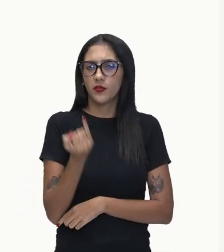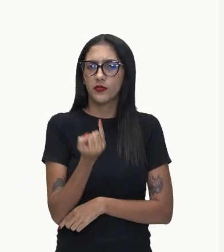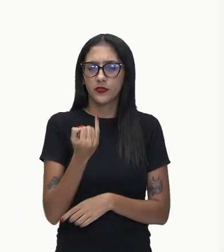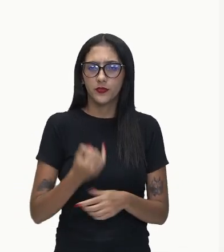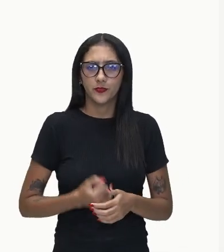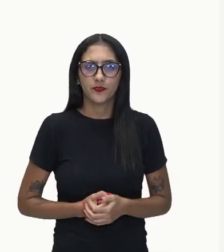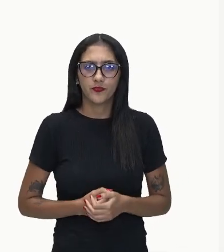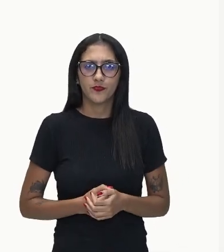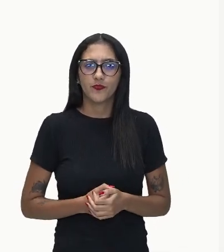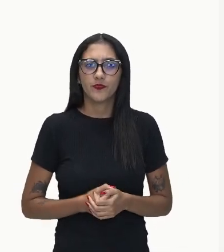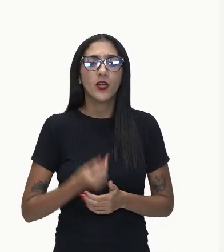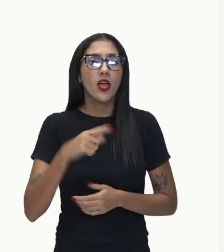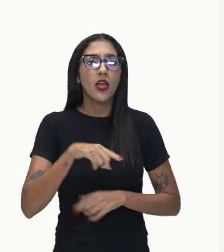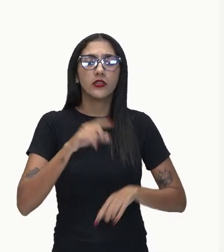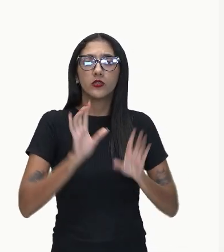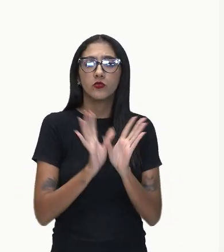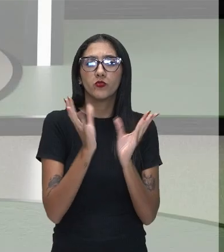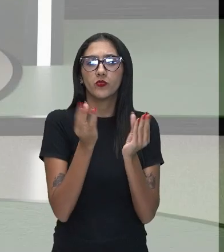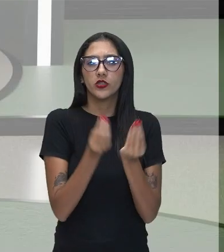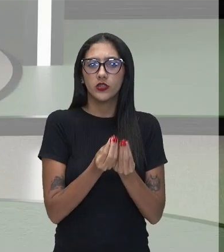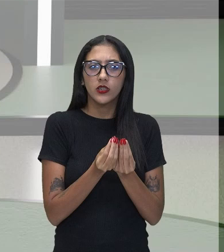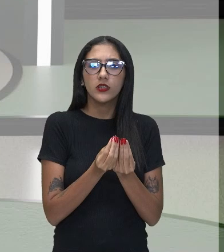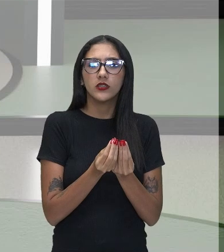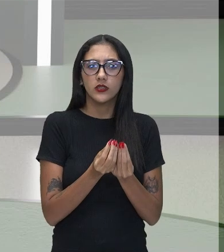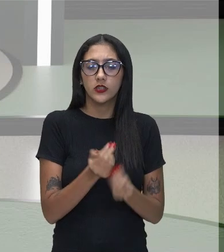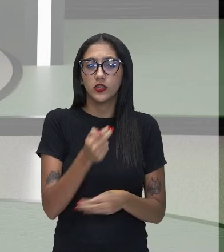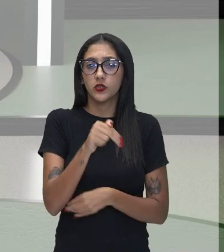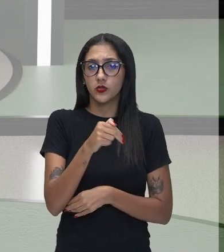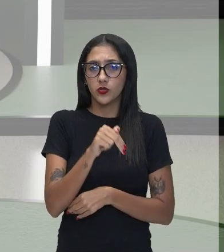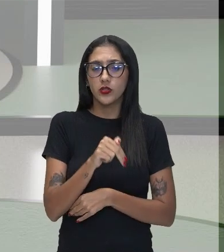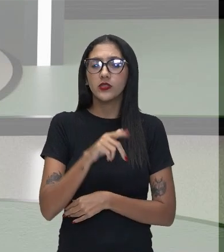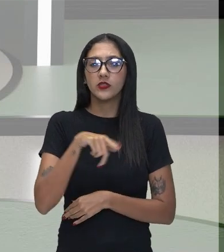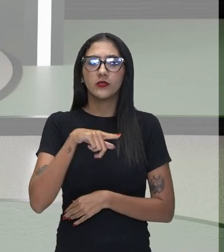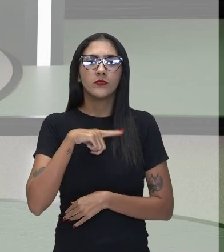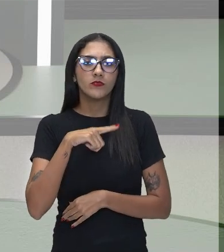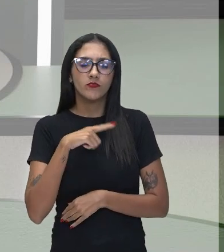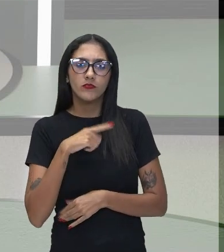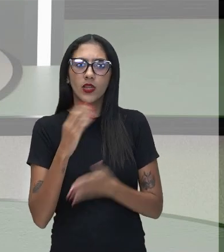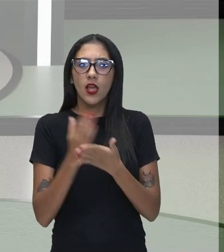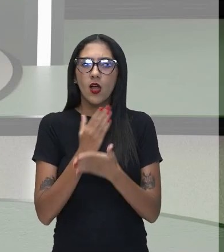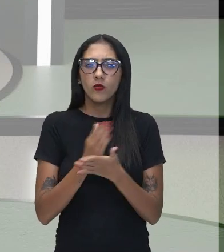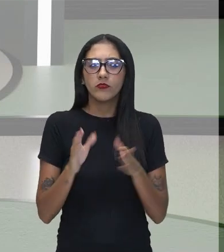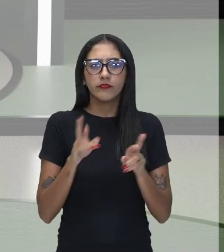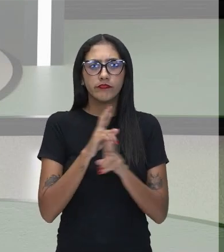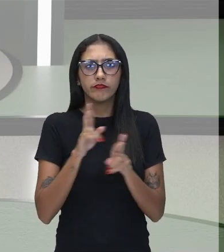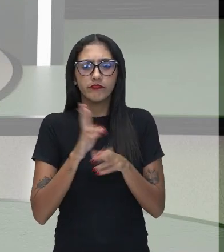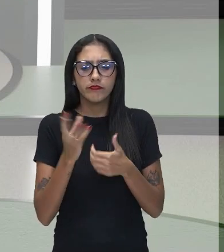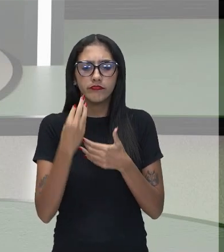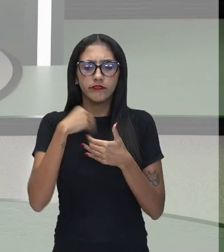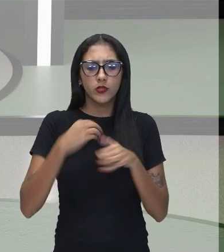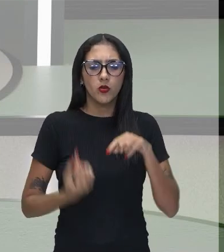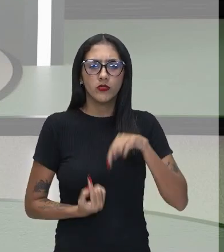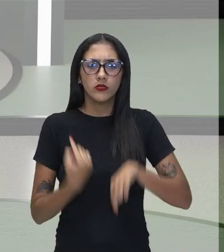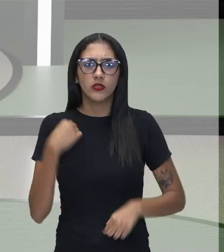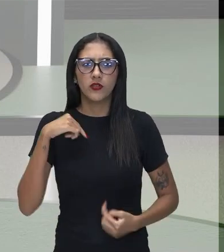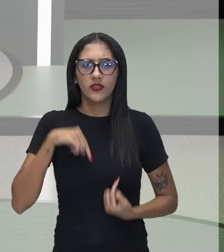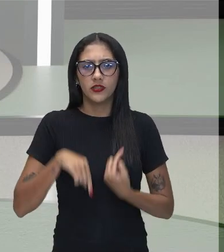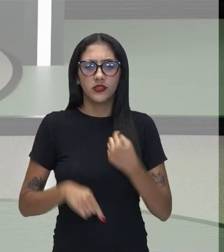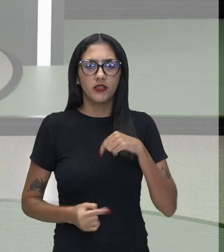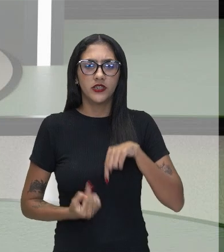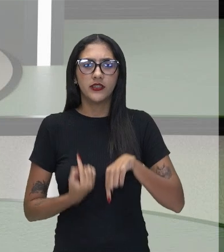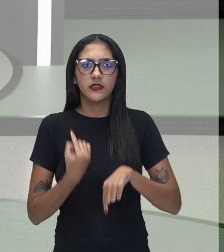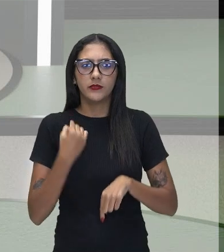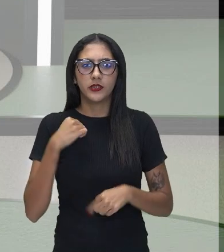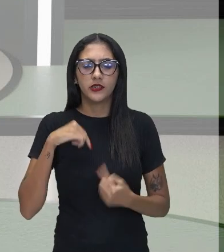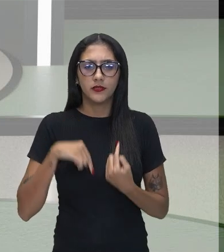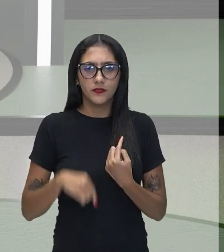compostos nitrogenados, eles possuem funções biológicas muito importantes, porque eles